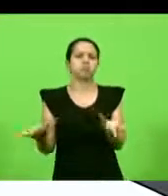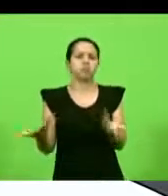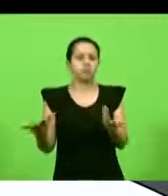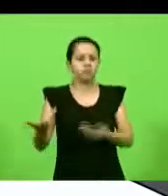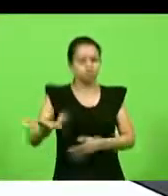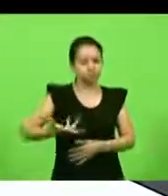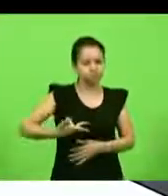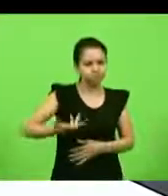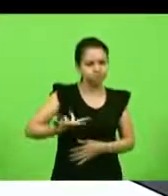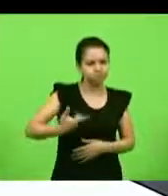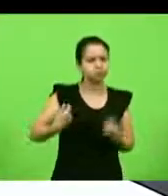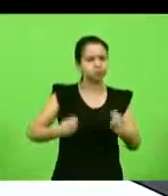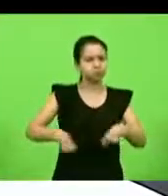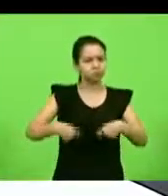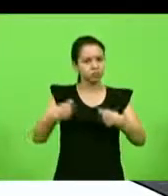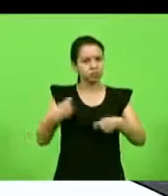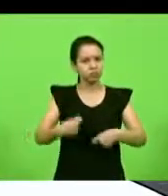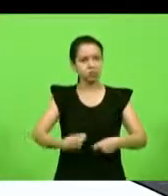que se dê prioridade